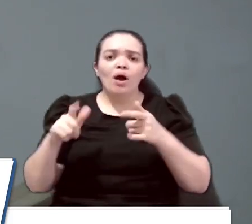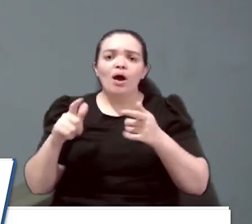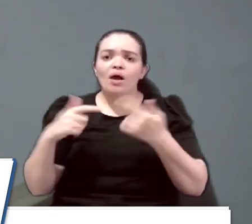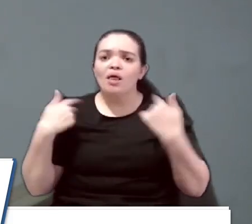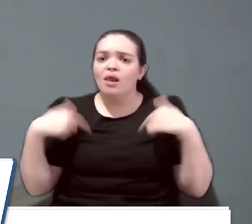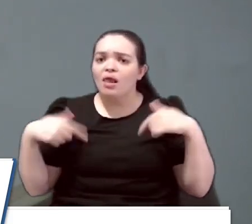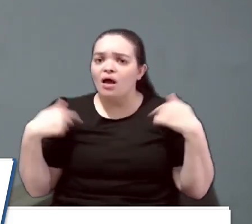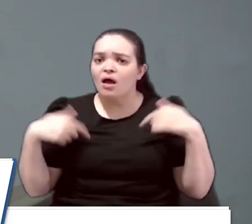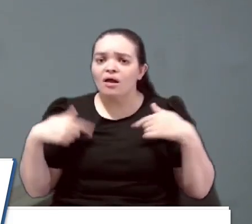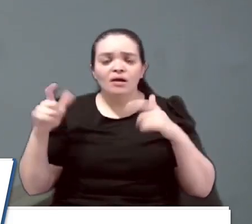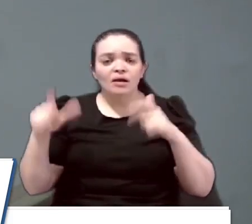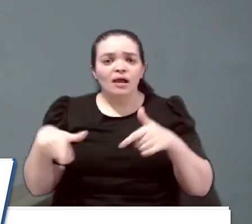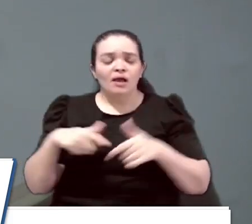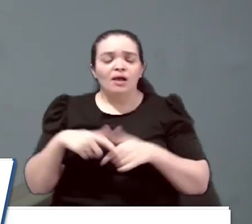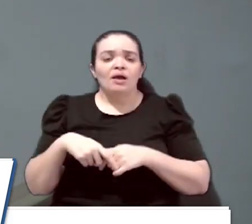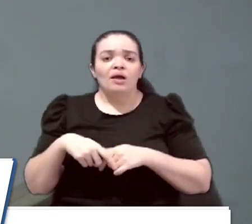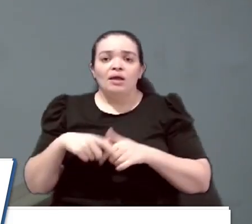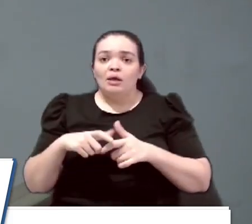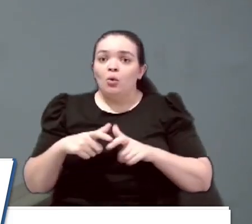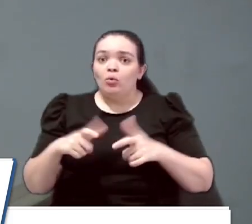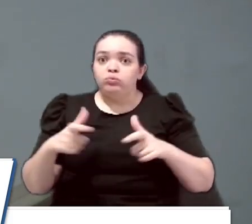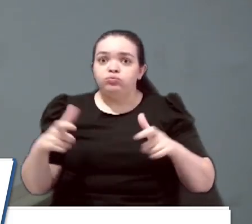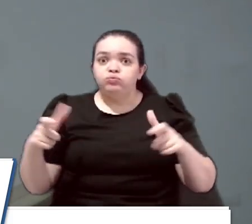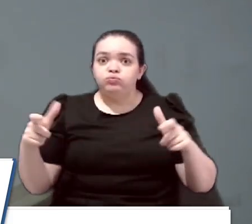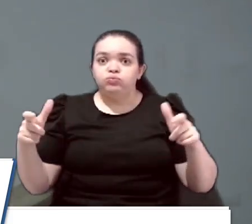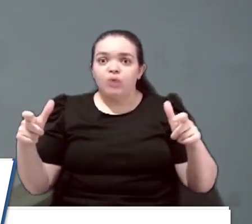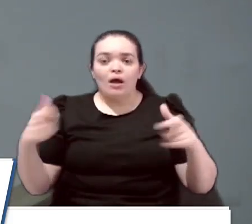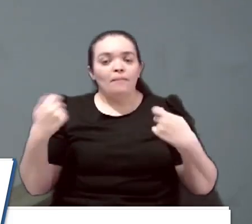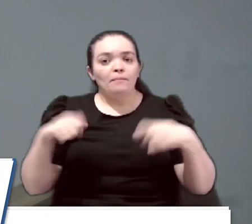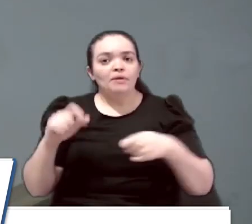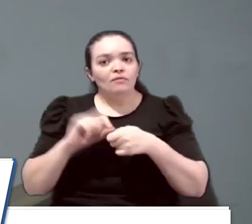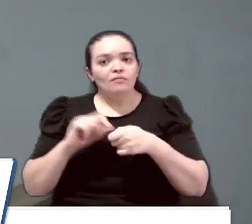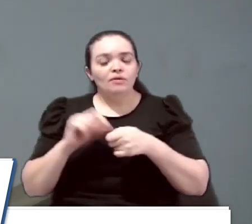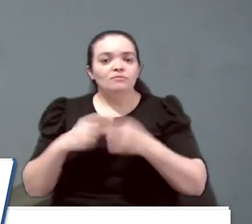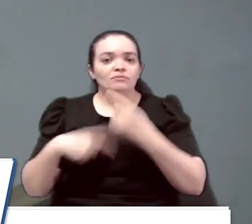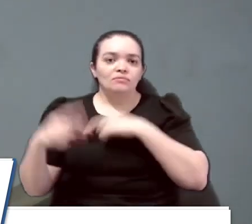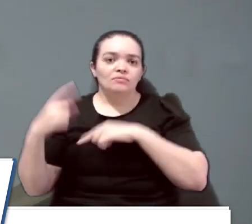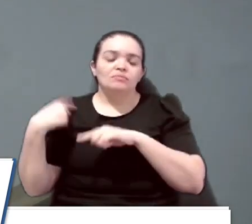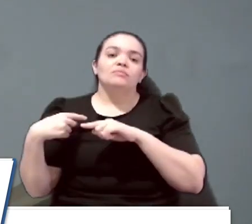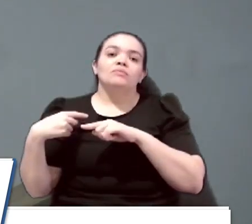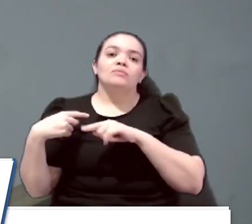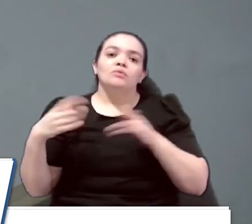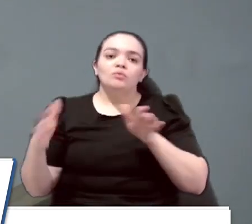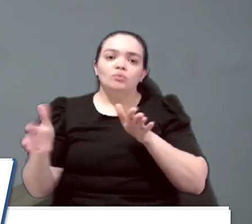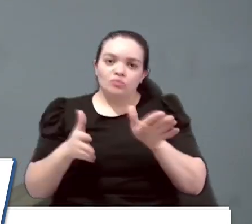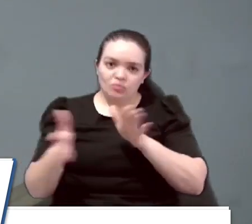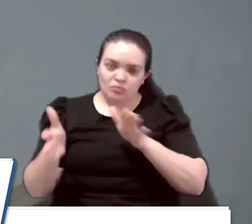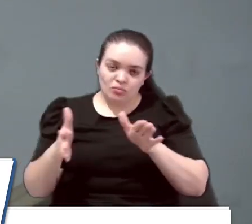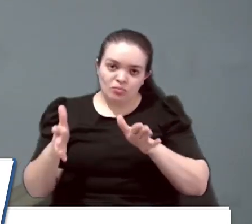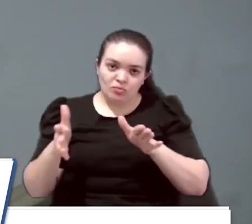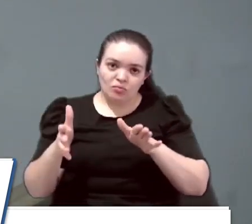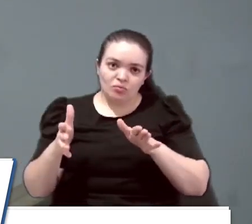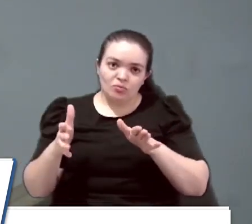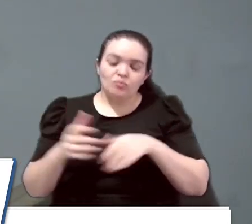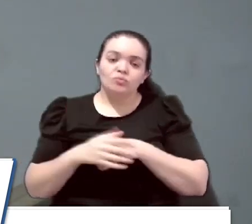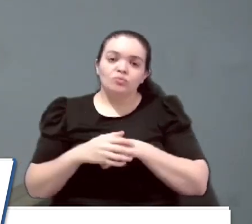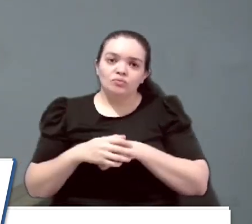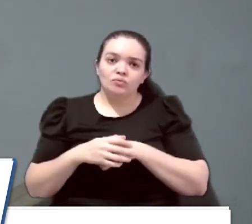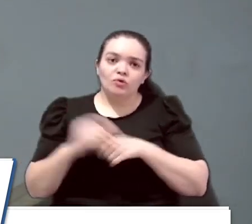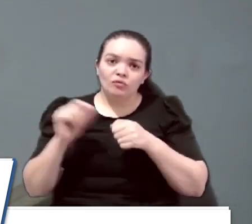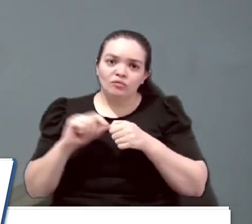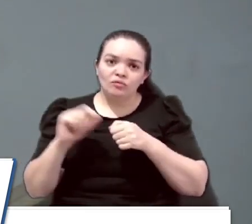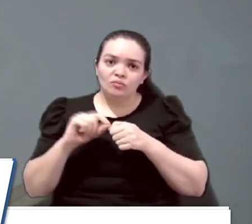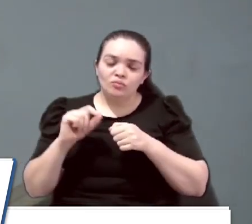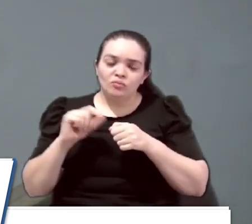uma expansão tão grande que já era para ter feito. Inclusive, na época do Gilmar Dominici, que fizeram